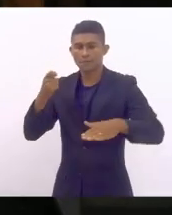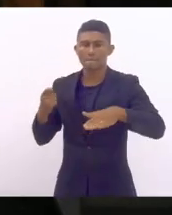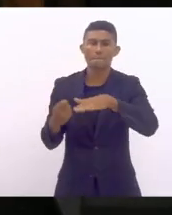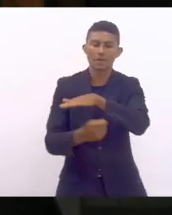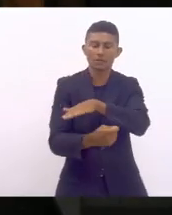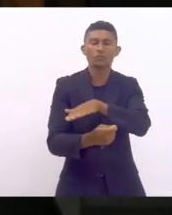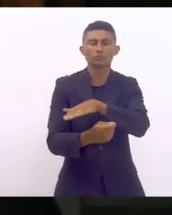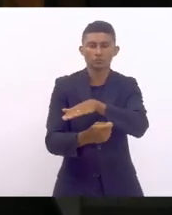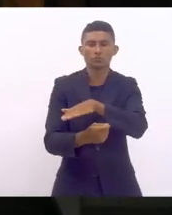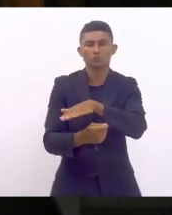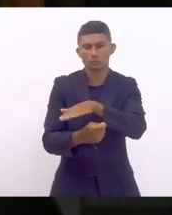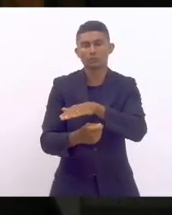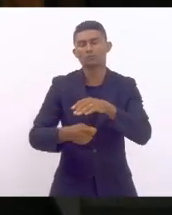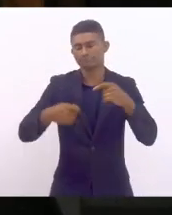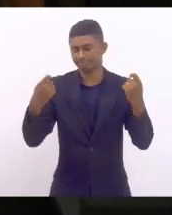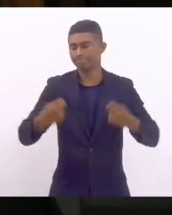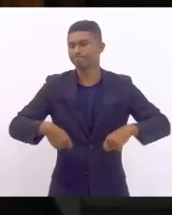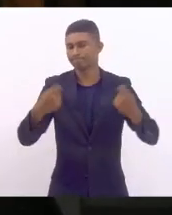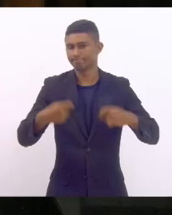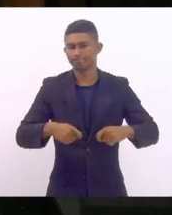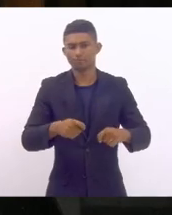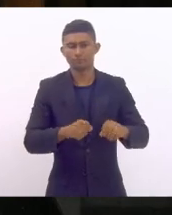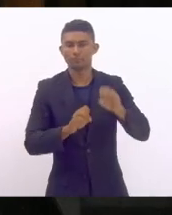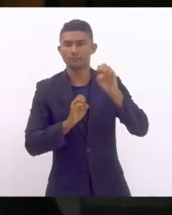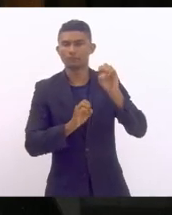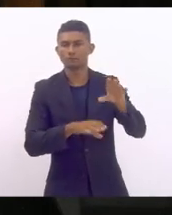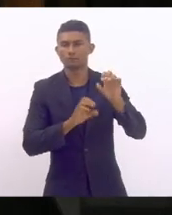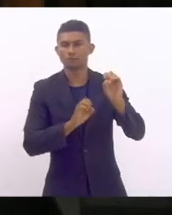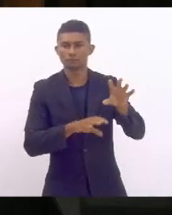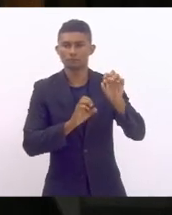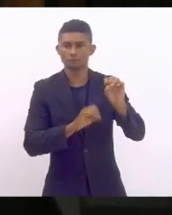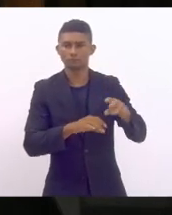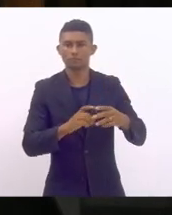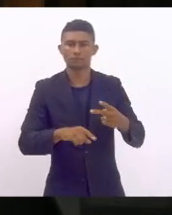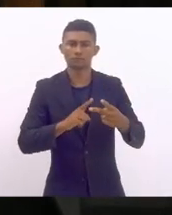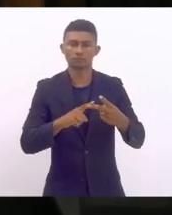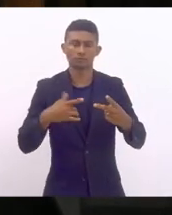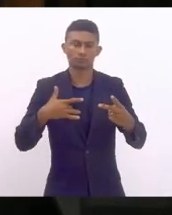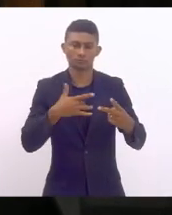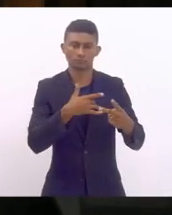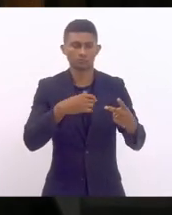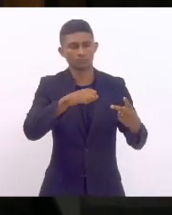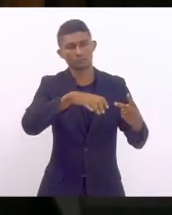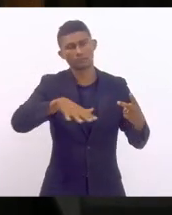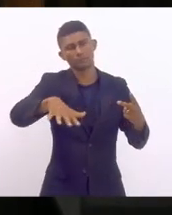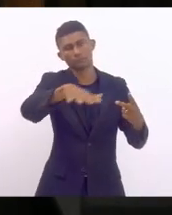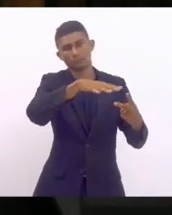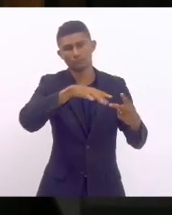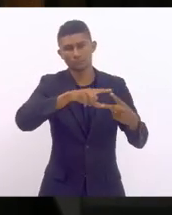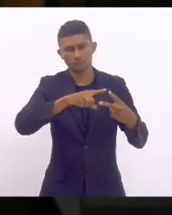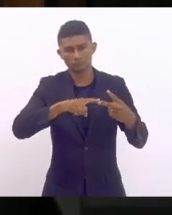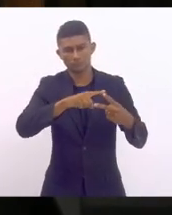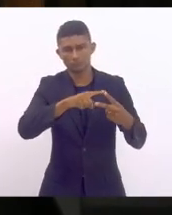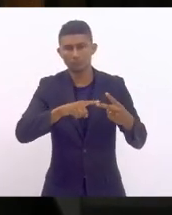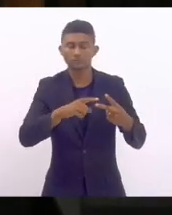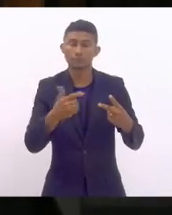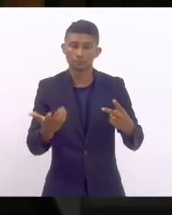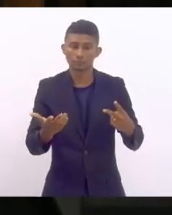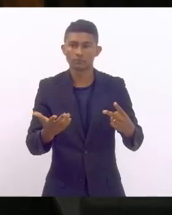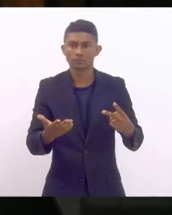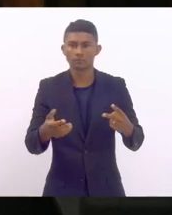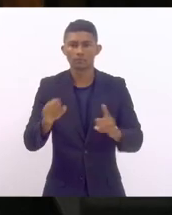mínimos e na educação e na saúde e a esse bem-estar